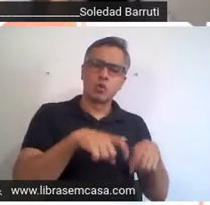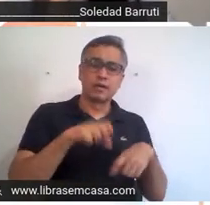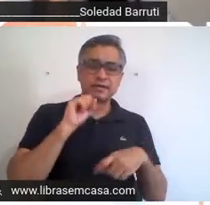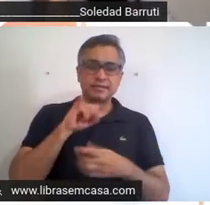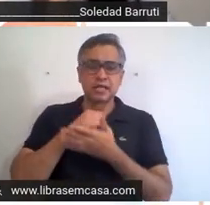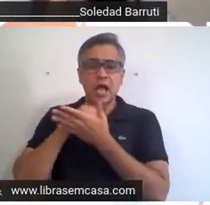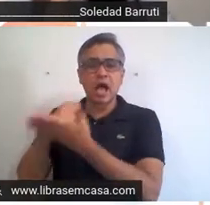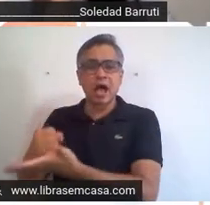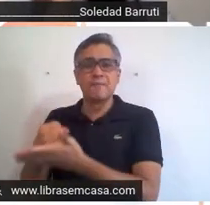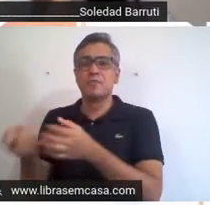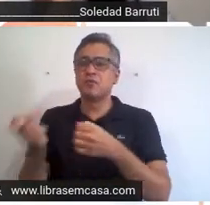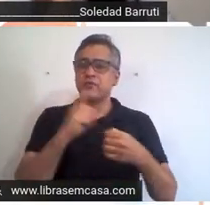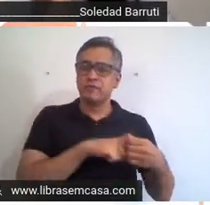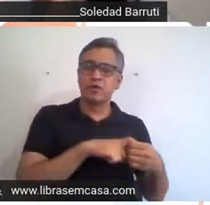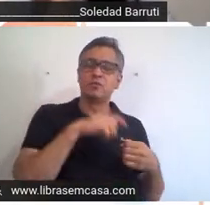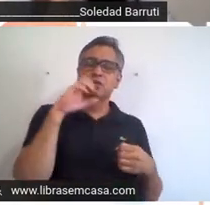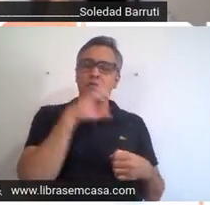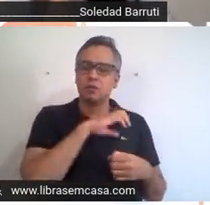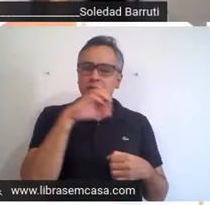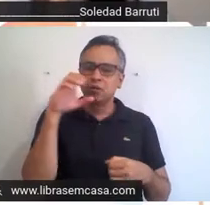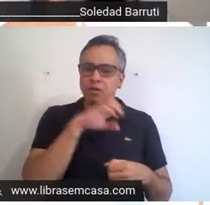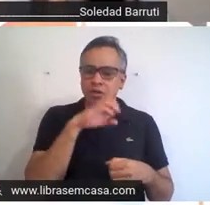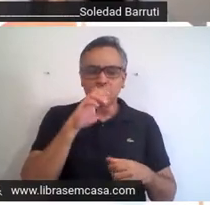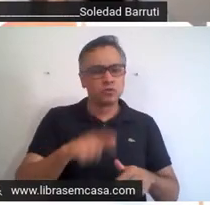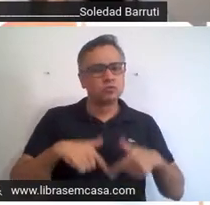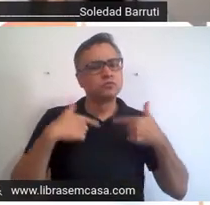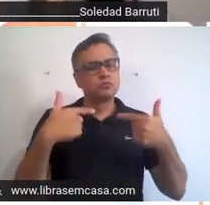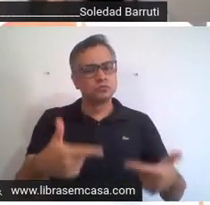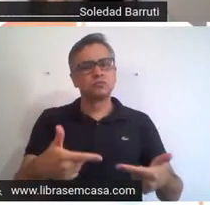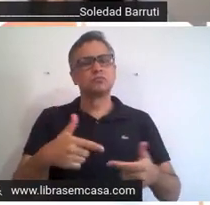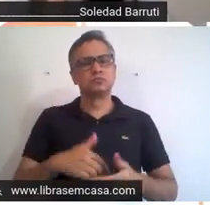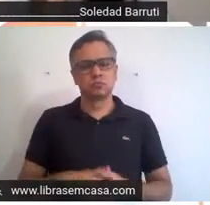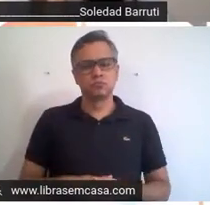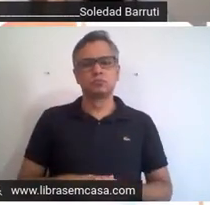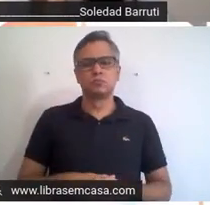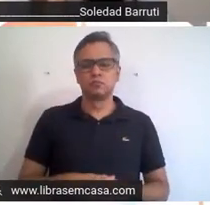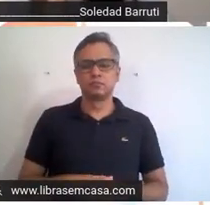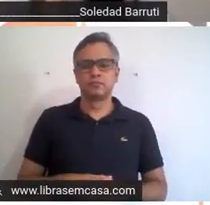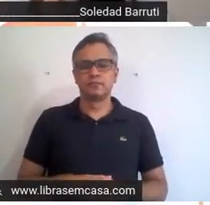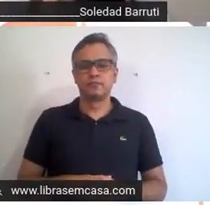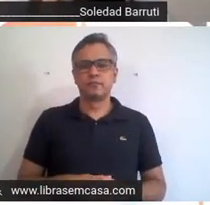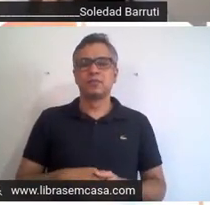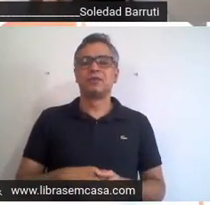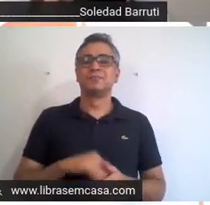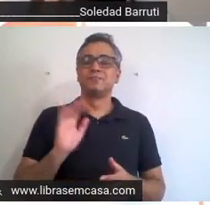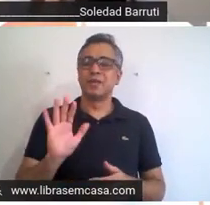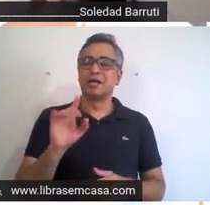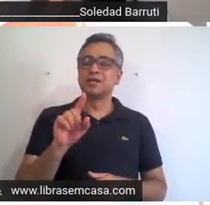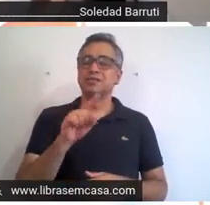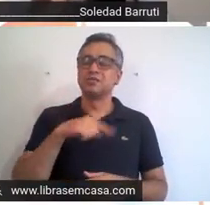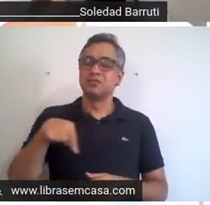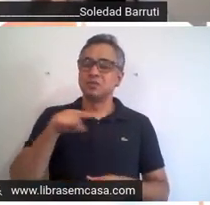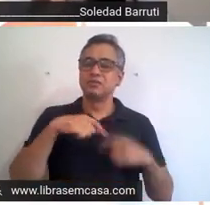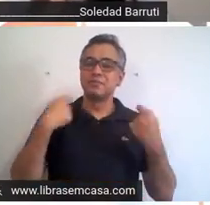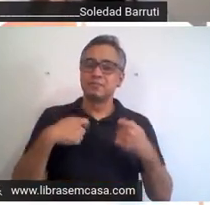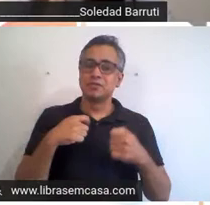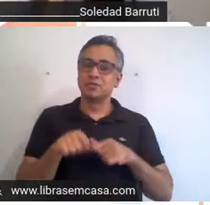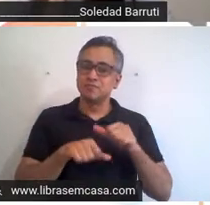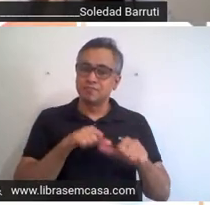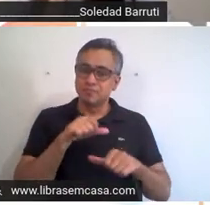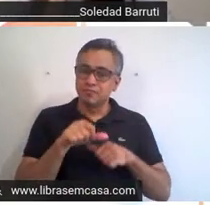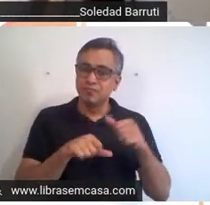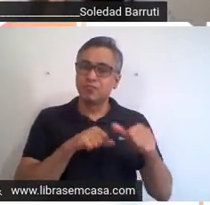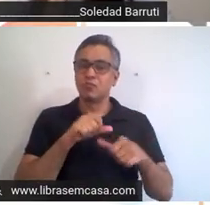voltar rapidamente a sua atuação. Agora, a questão é que a gente precisa mudar o eixo da política